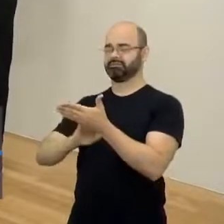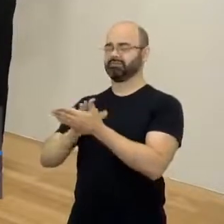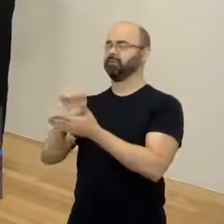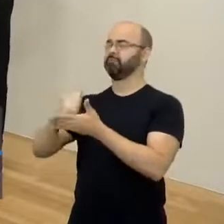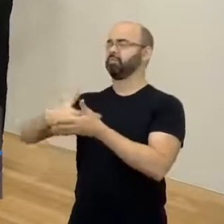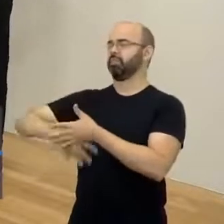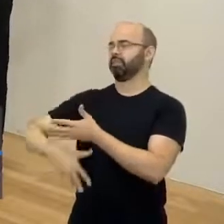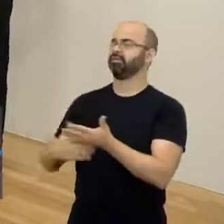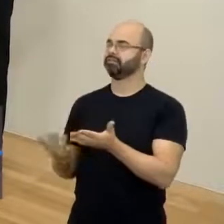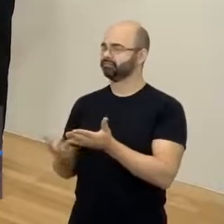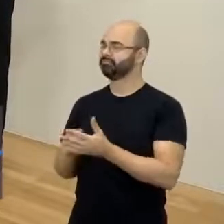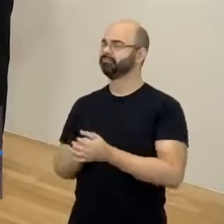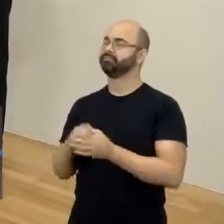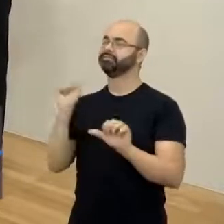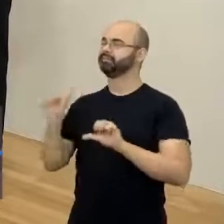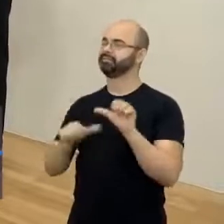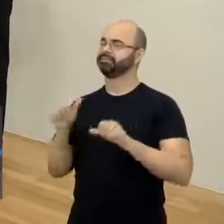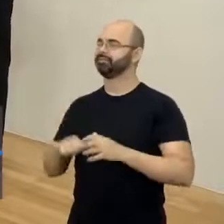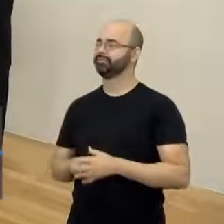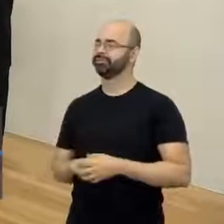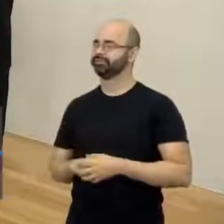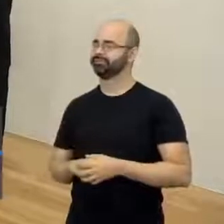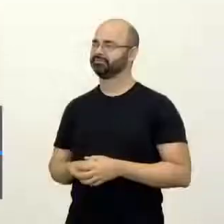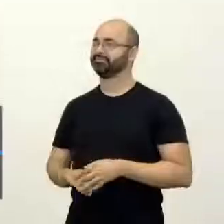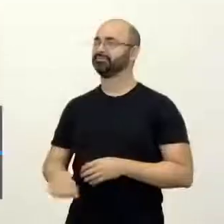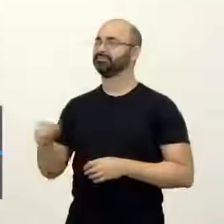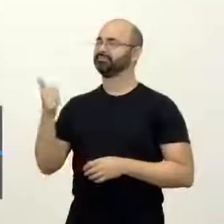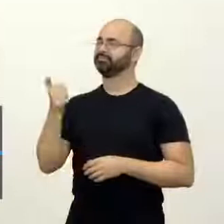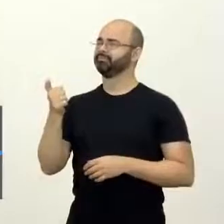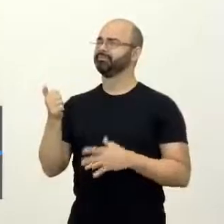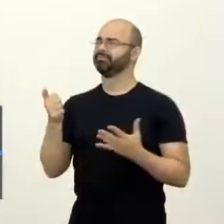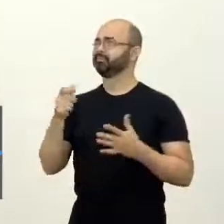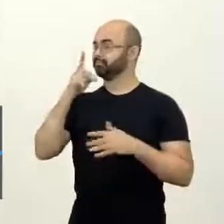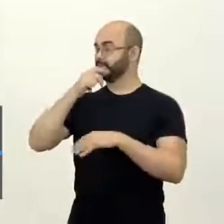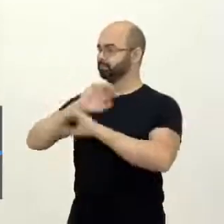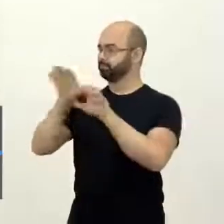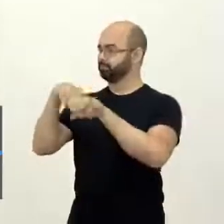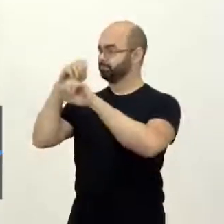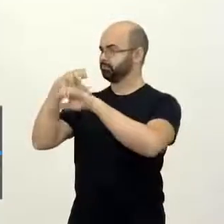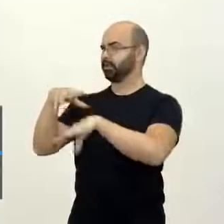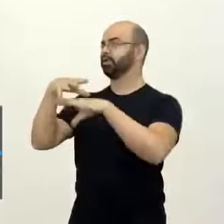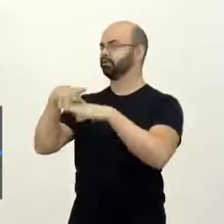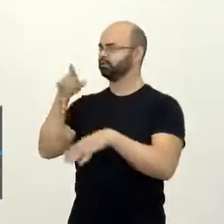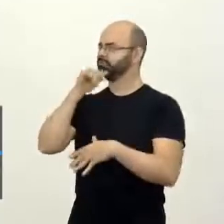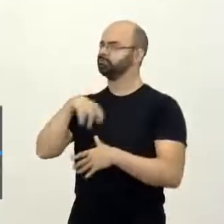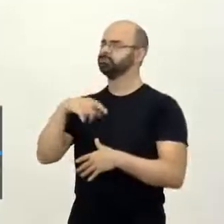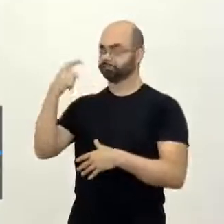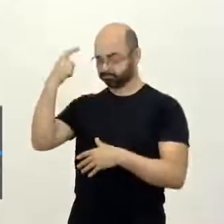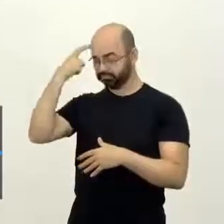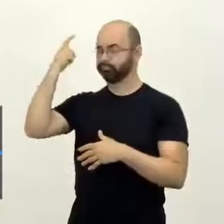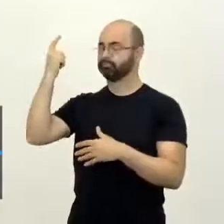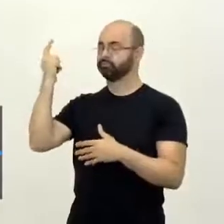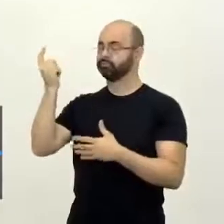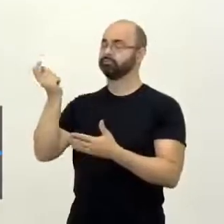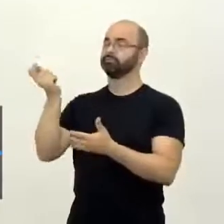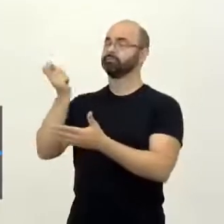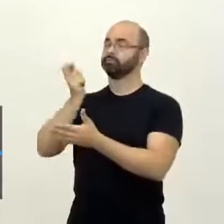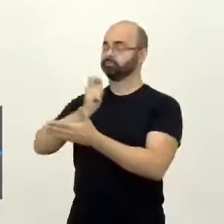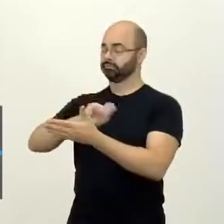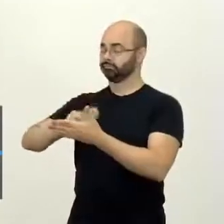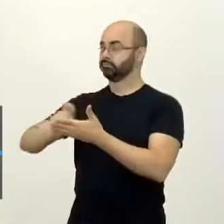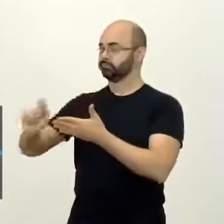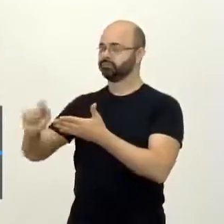folhas. Troca. Essa caneta, ela é mágica. Ela aparece quando você pensa que